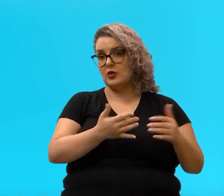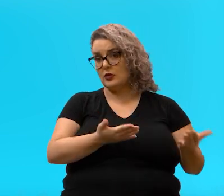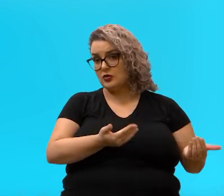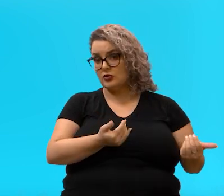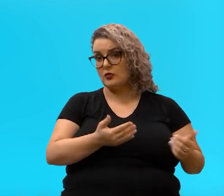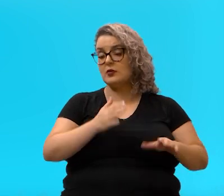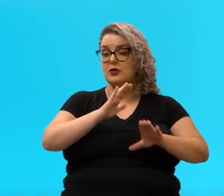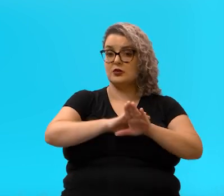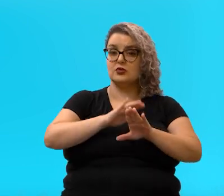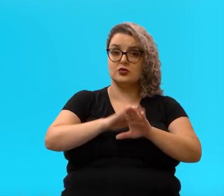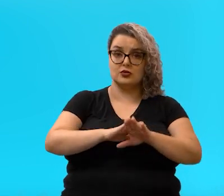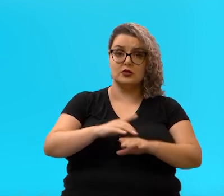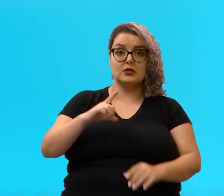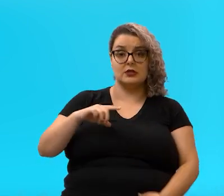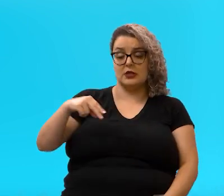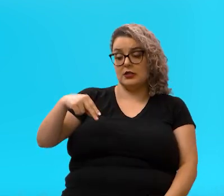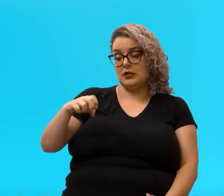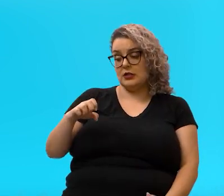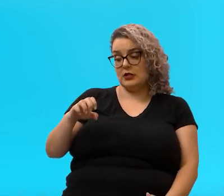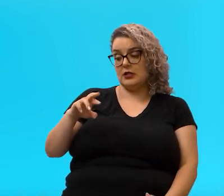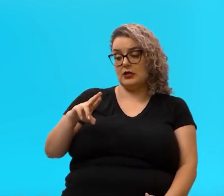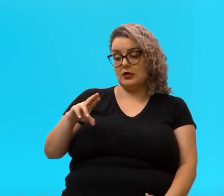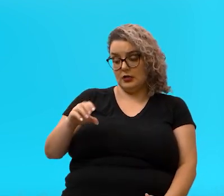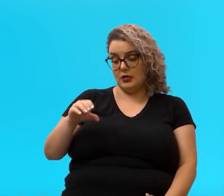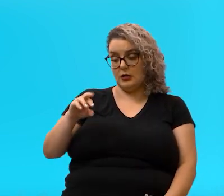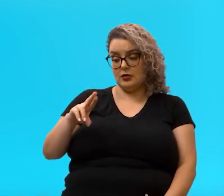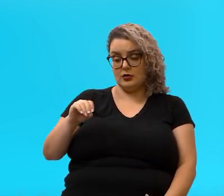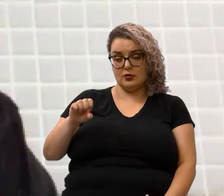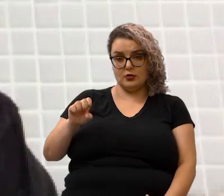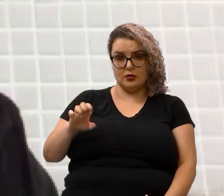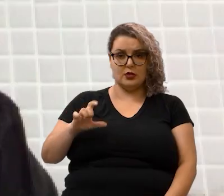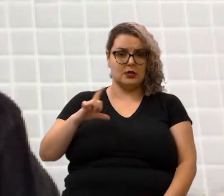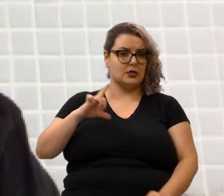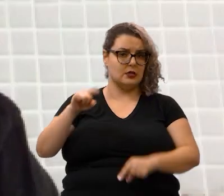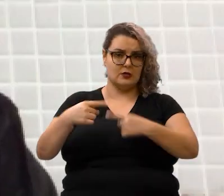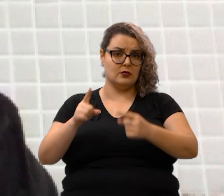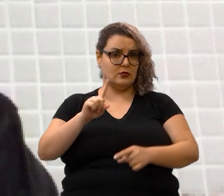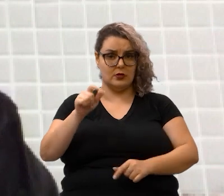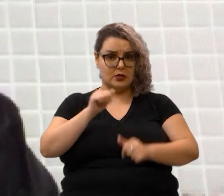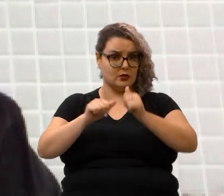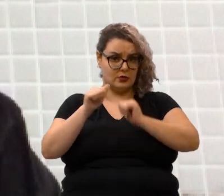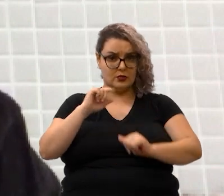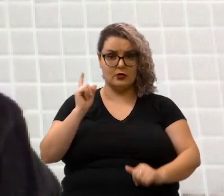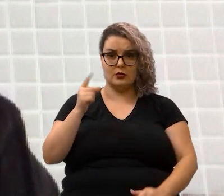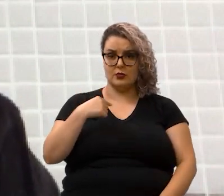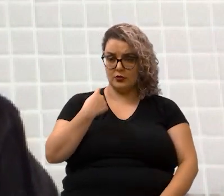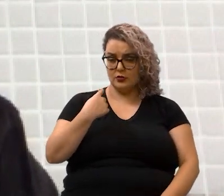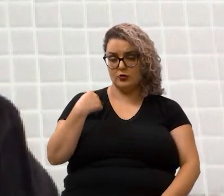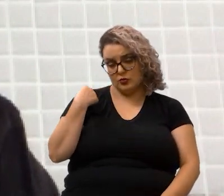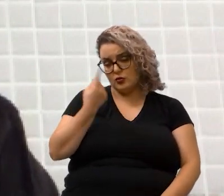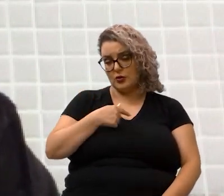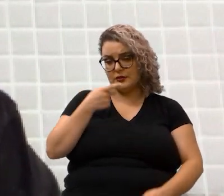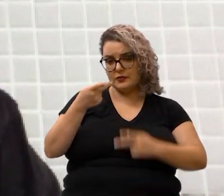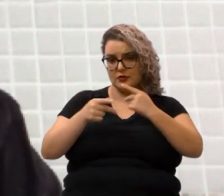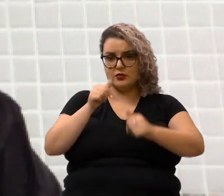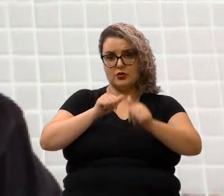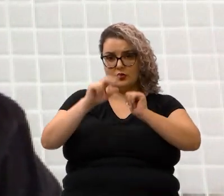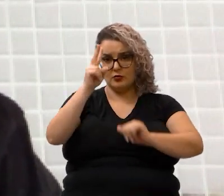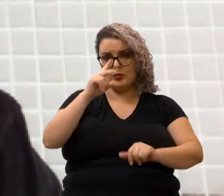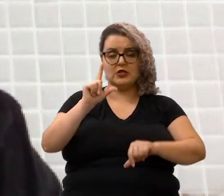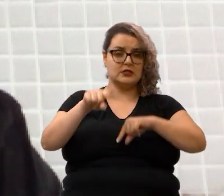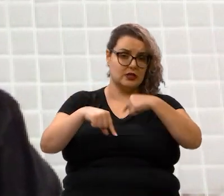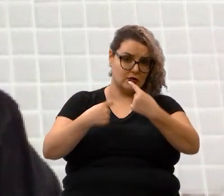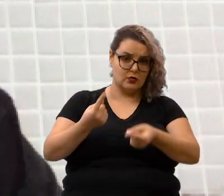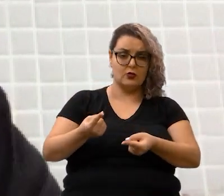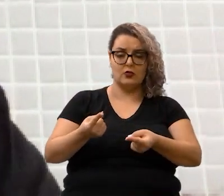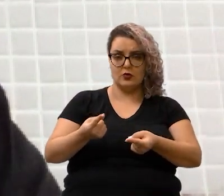e ativos que têm necrose. E existem outras causas de necrose também, não é só o alcoolismo. Eu sei que nós estamos falando de alcoolismo, mas